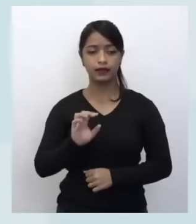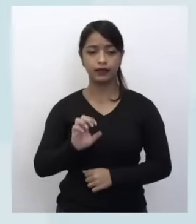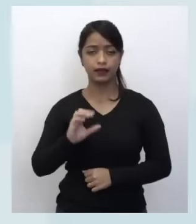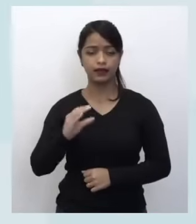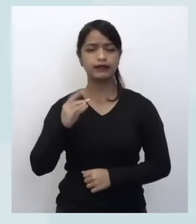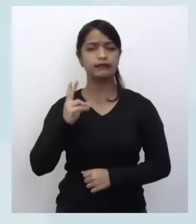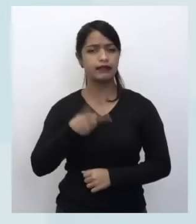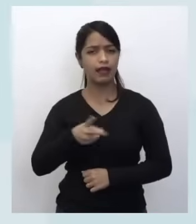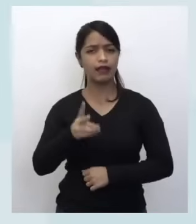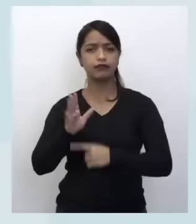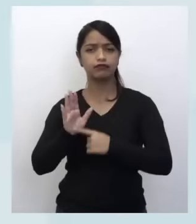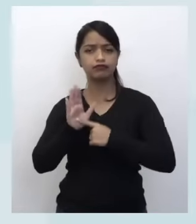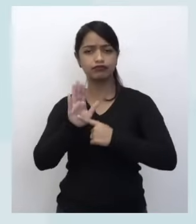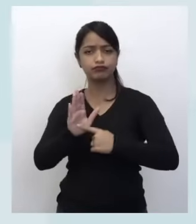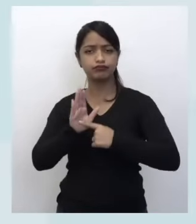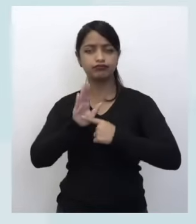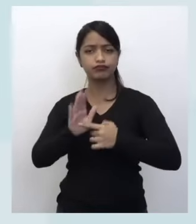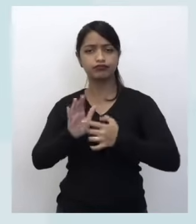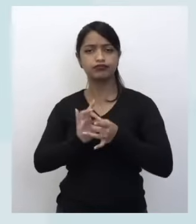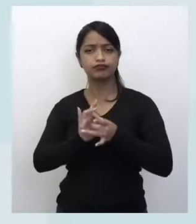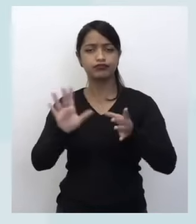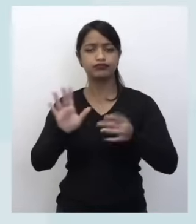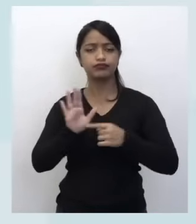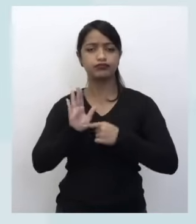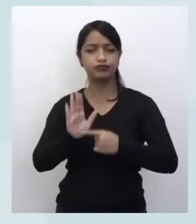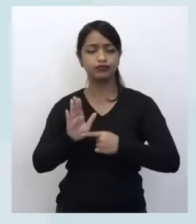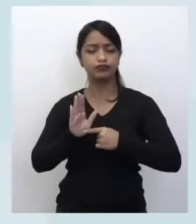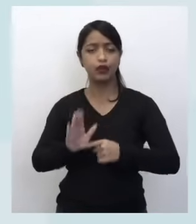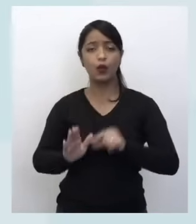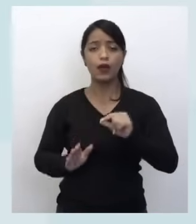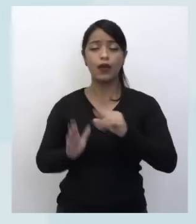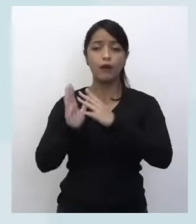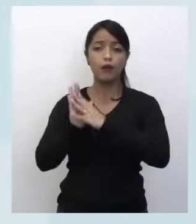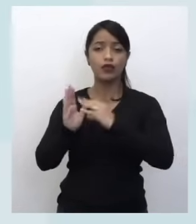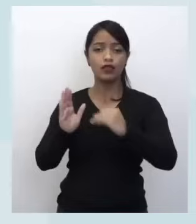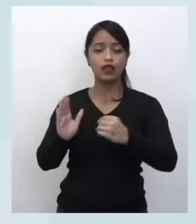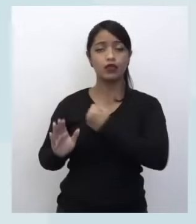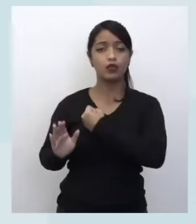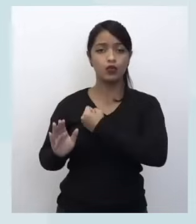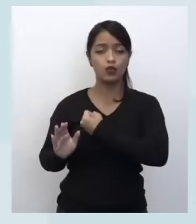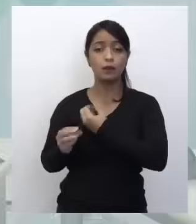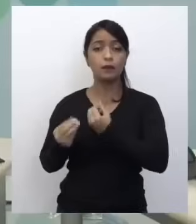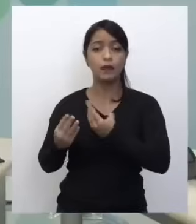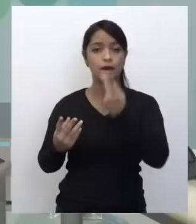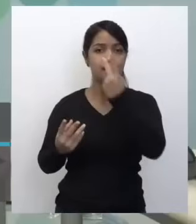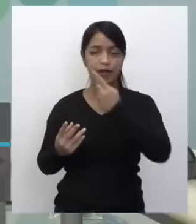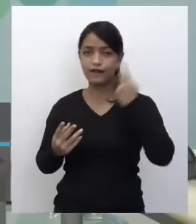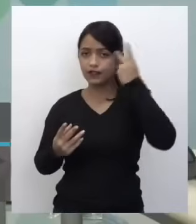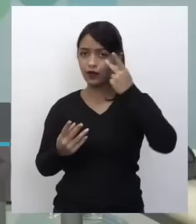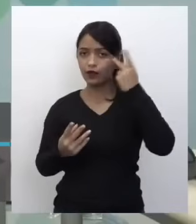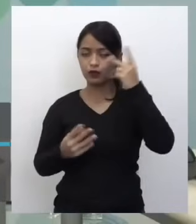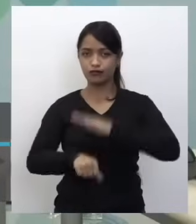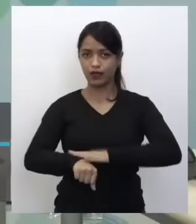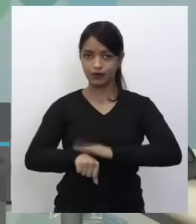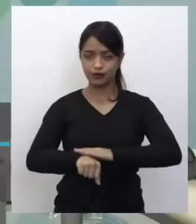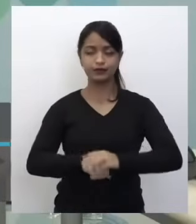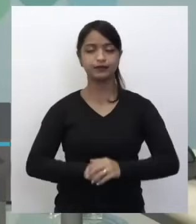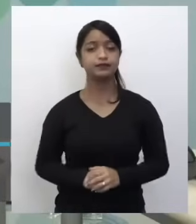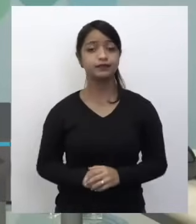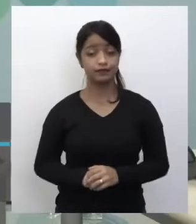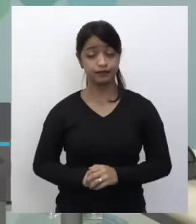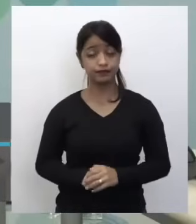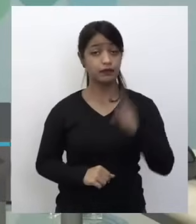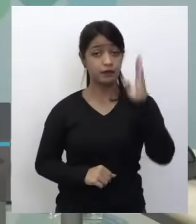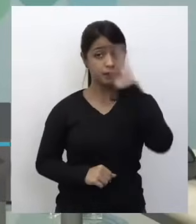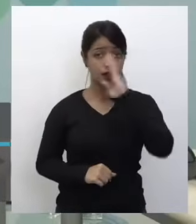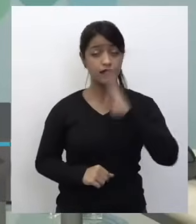sociedade resultados de modelos numéricos de previsão do tempo. Então, no Brasil, né, nós temos aí o